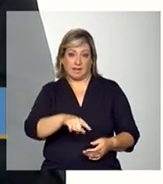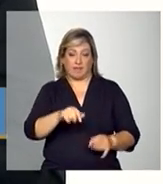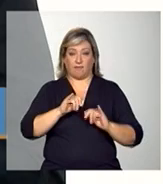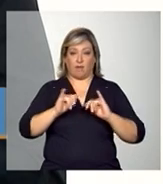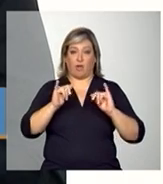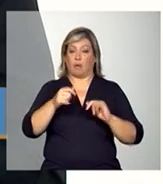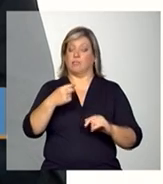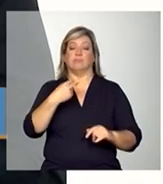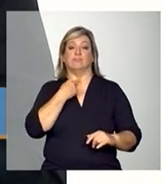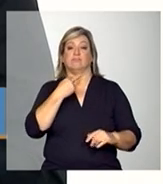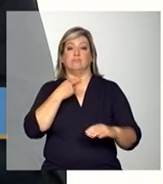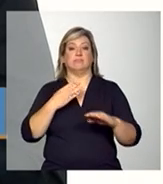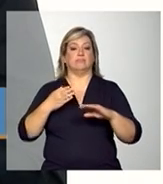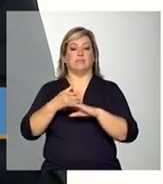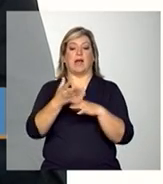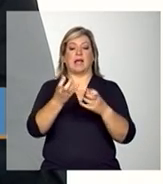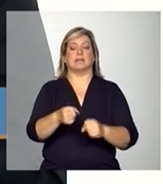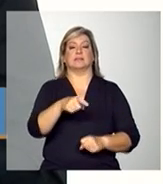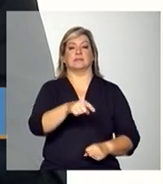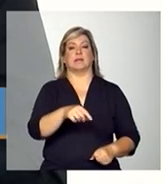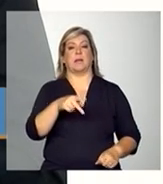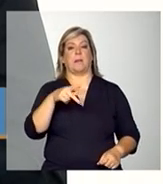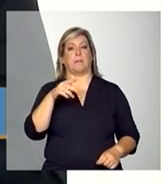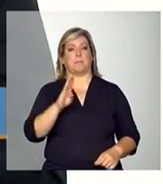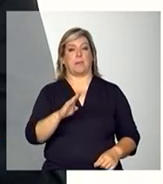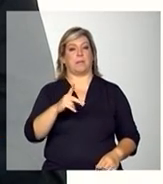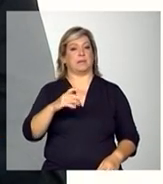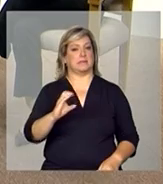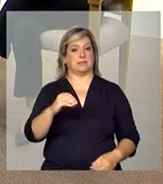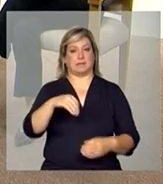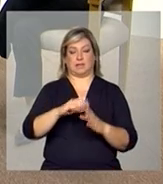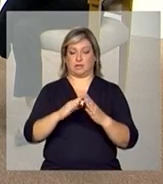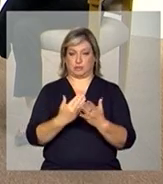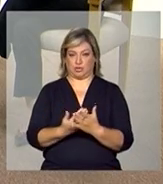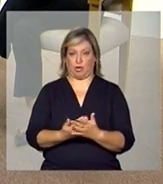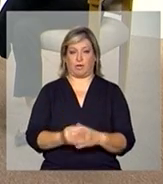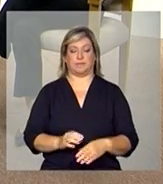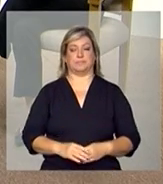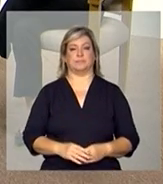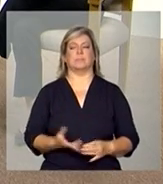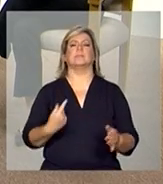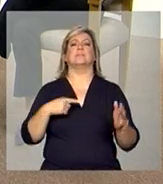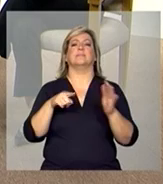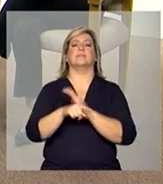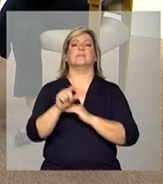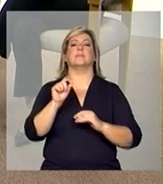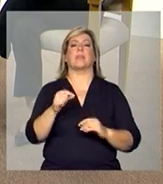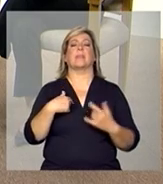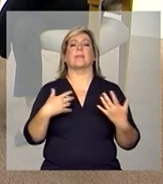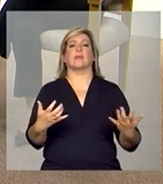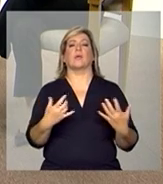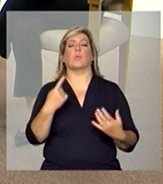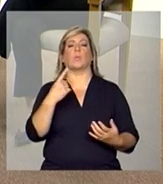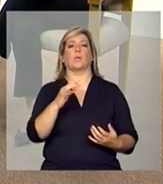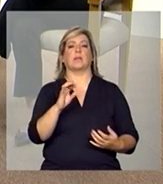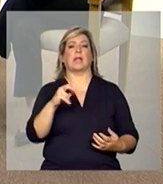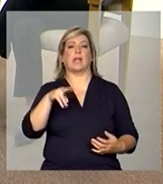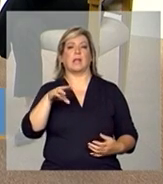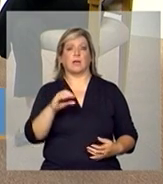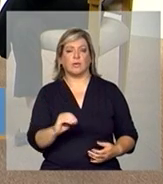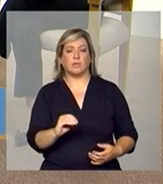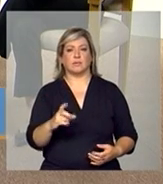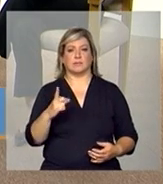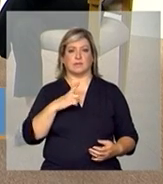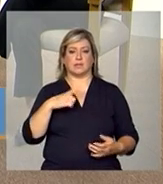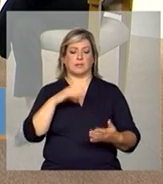adesão ao BPC na escola uma outra pergunta aqui olha eu quero que um técnico da secretaria preencha o plano de